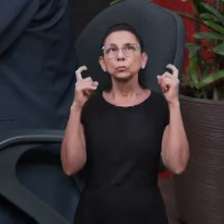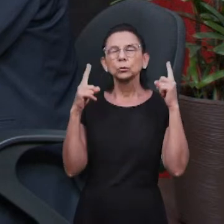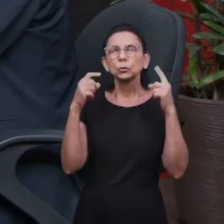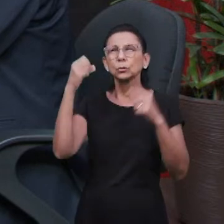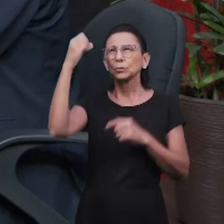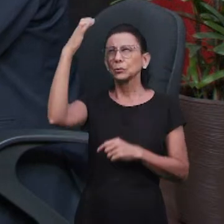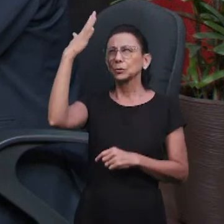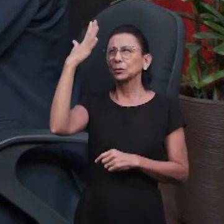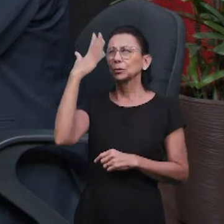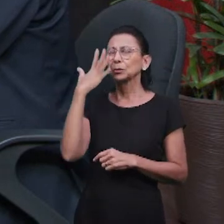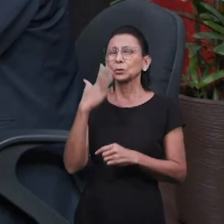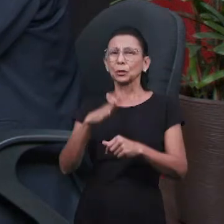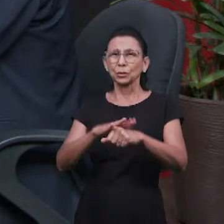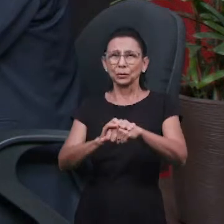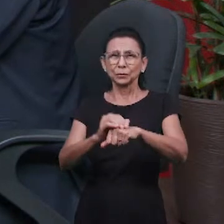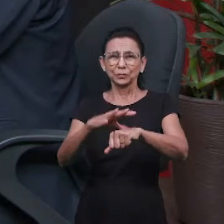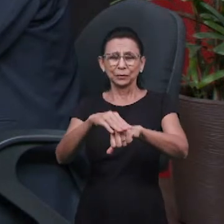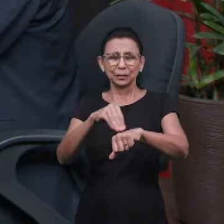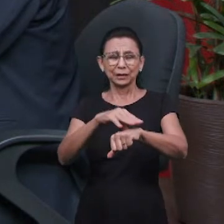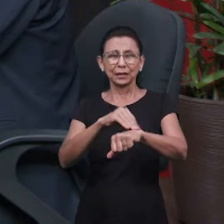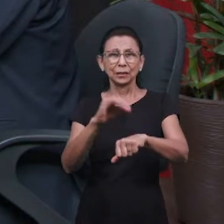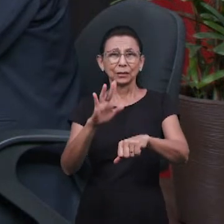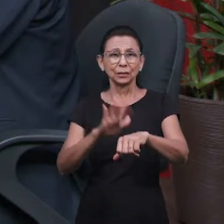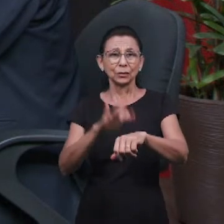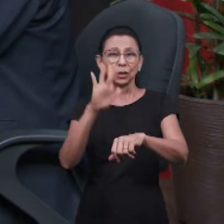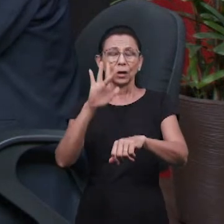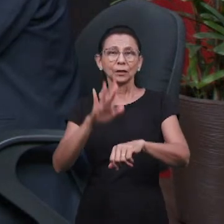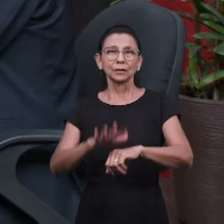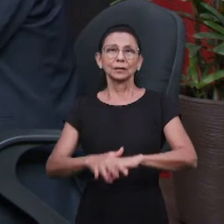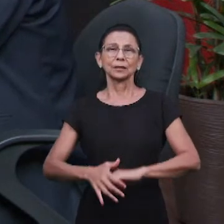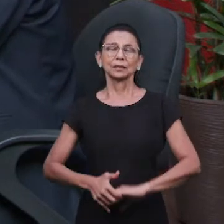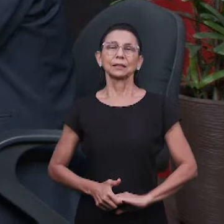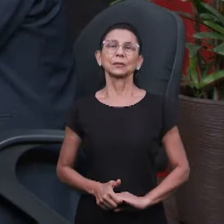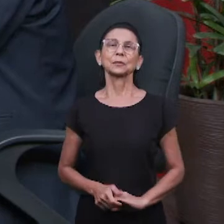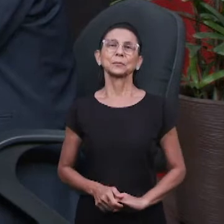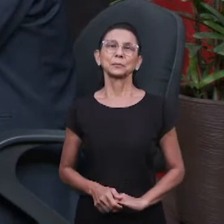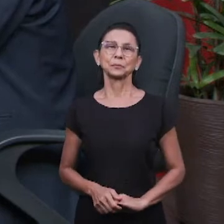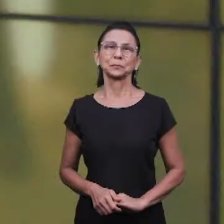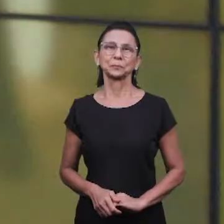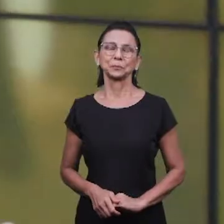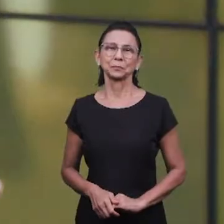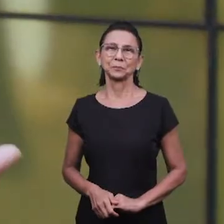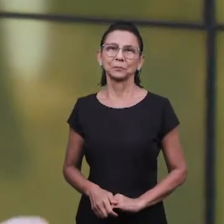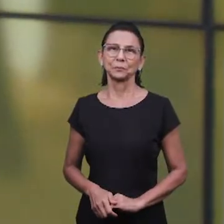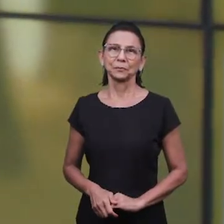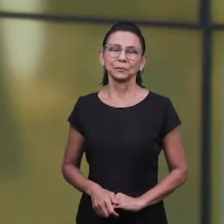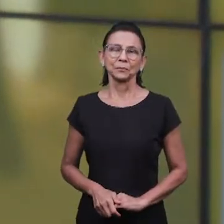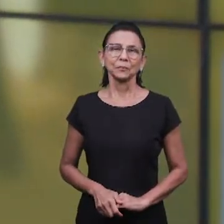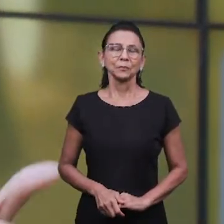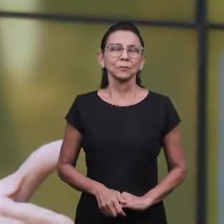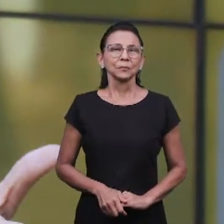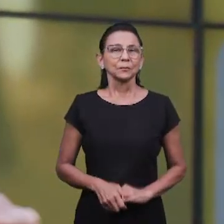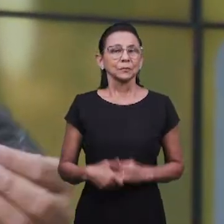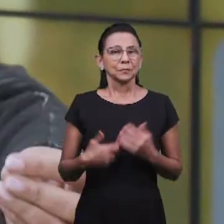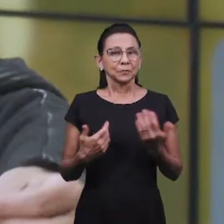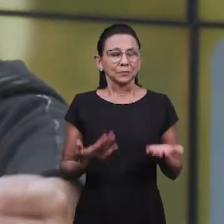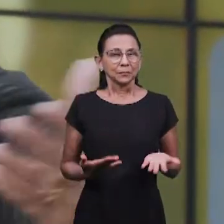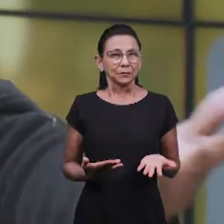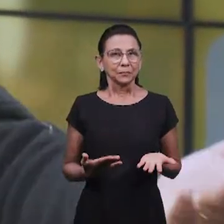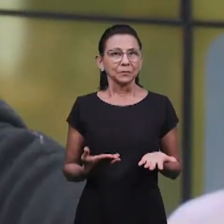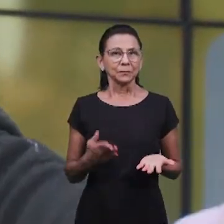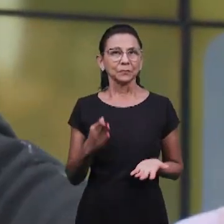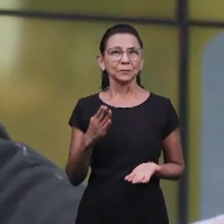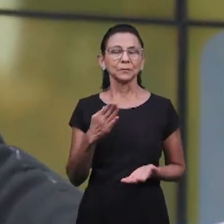na luz, na textura, no toque. Então, isso tudo, né, nos traz o conhecimento também